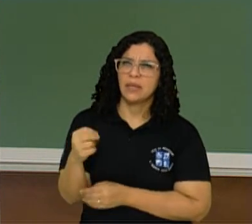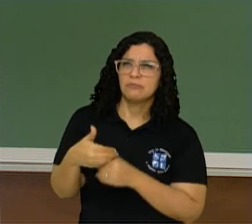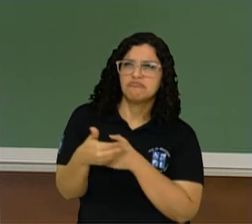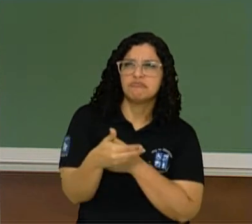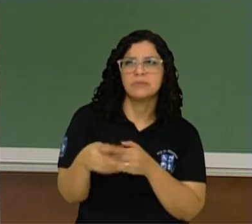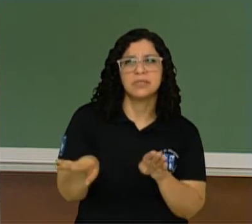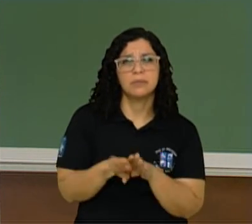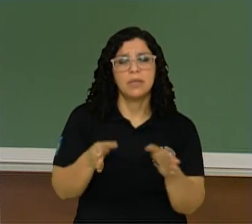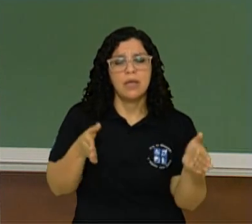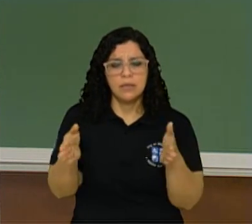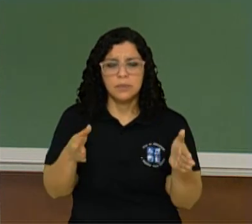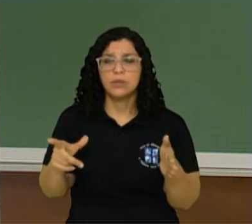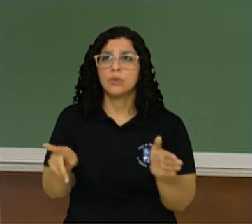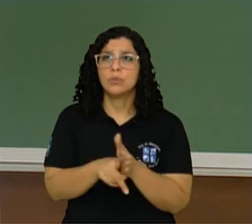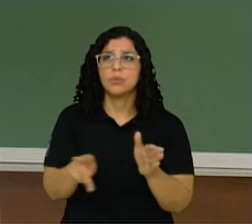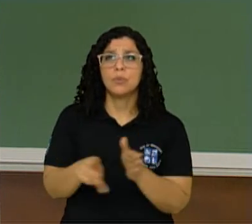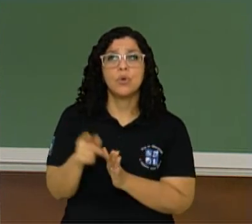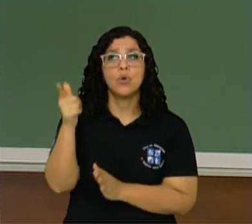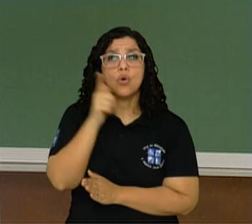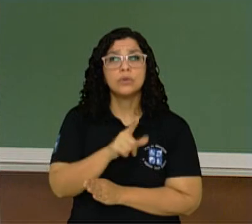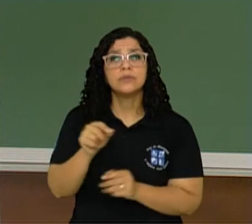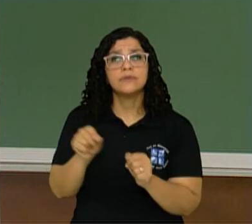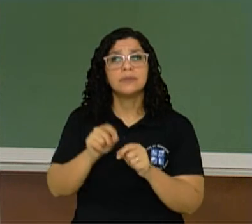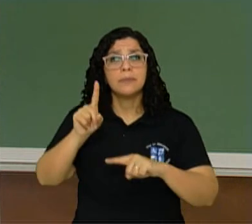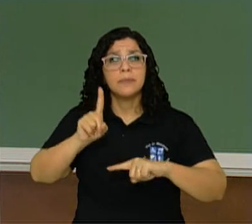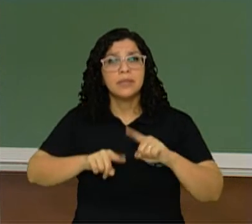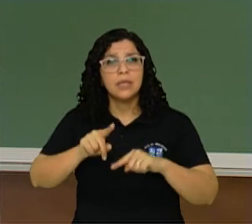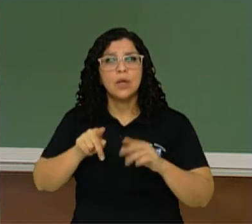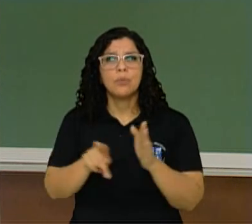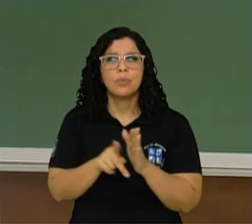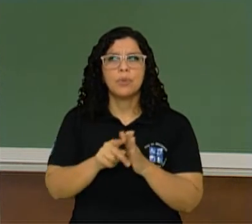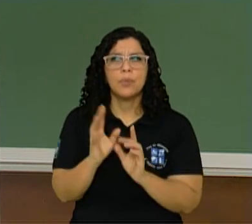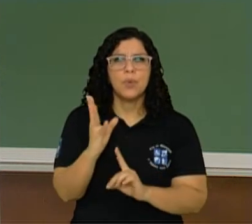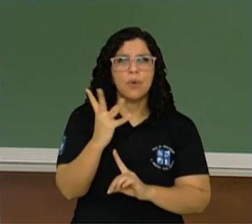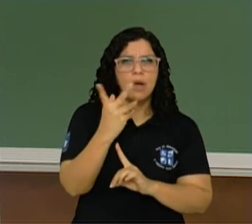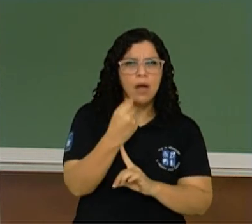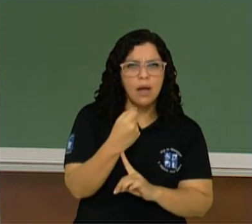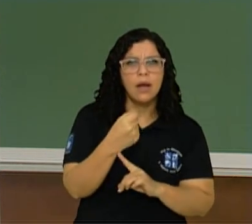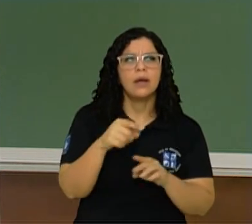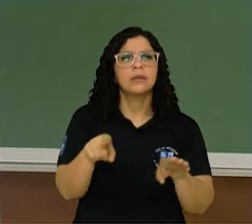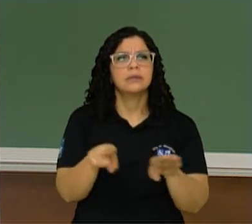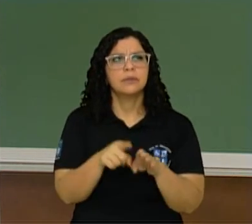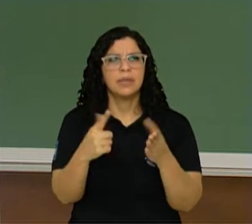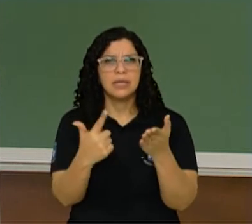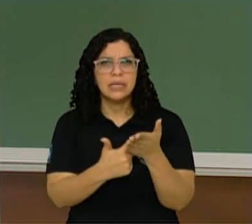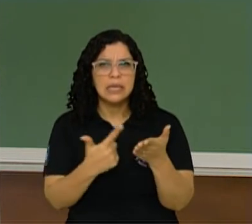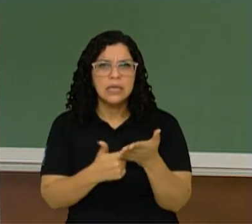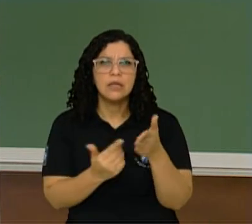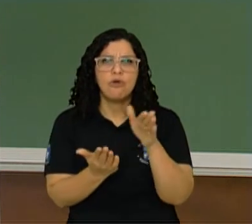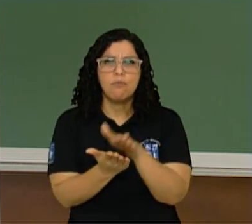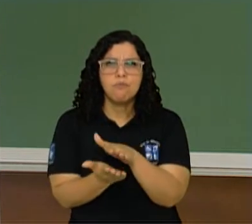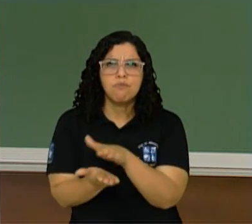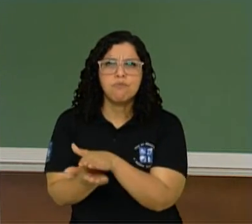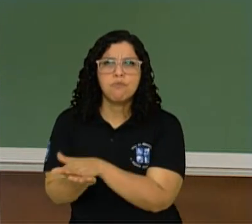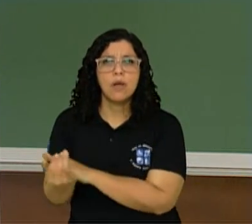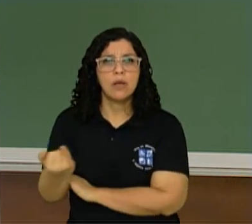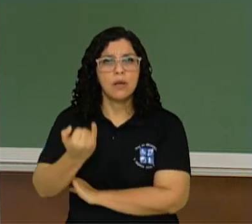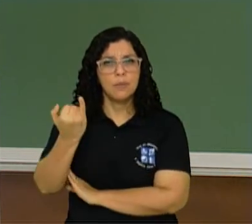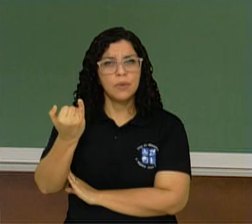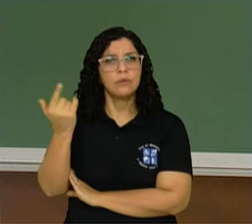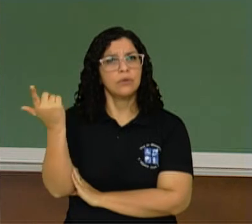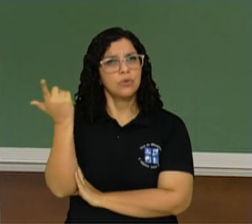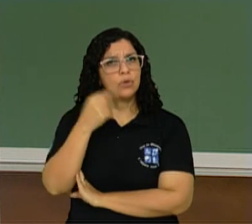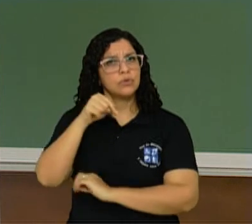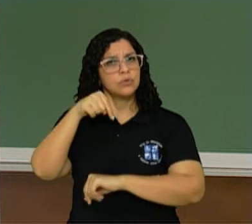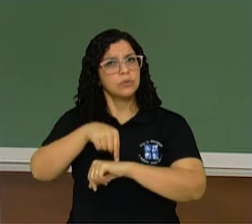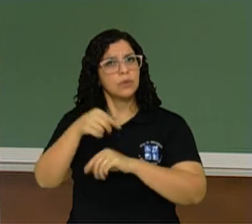onde a reprodução de materiais como de arte, né? E também de livros foi importante para